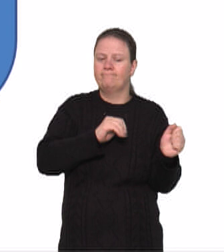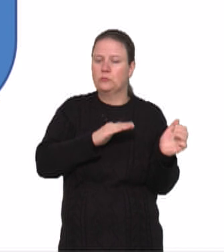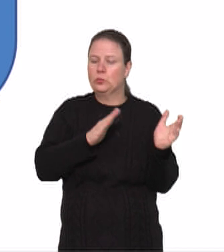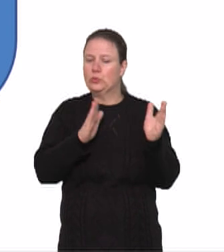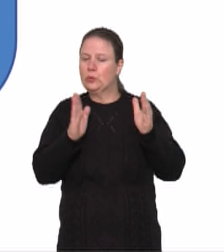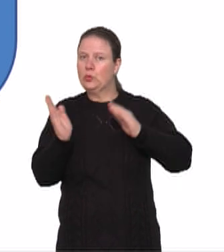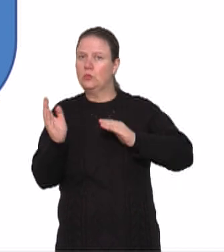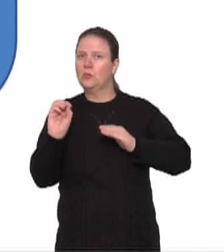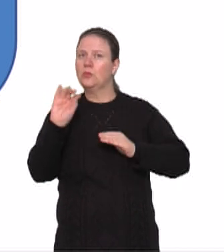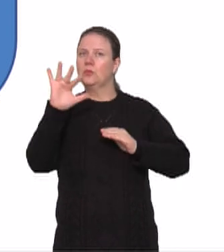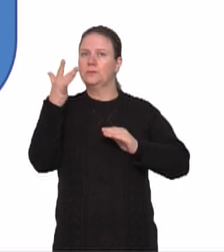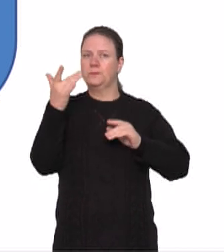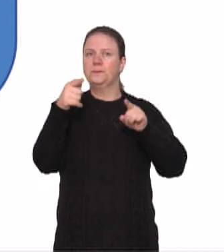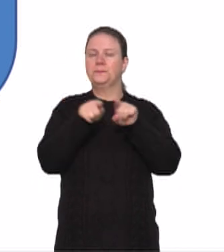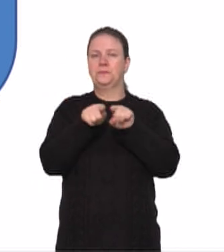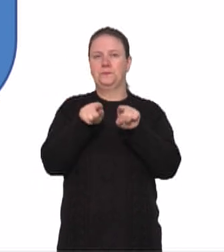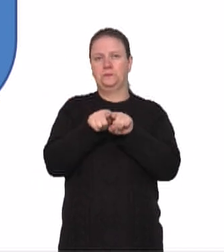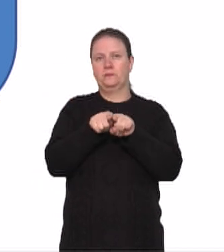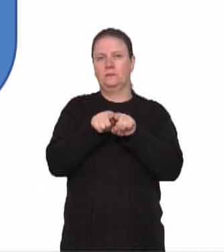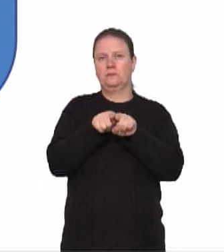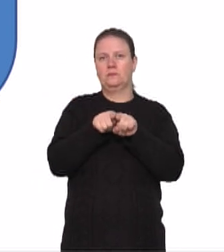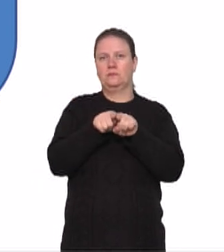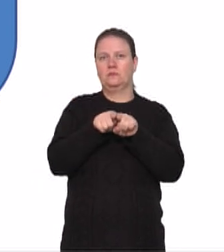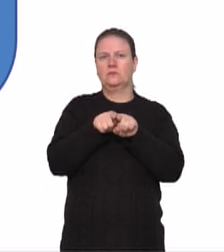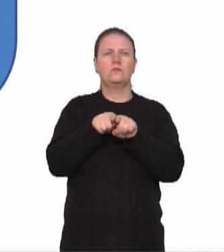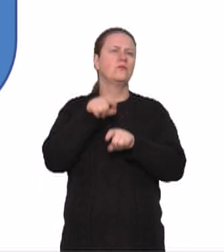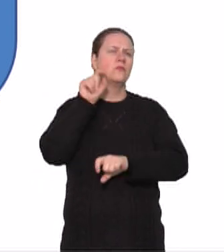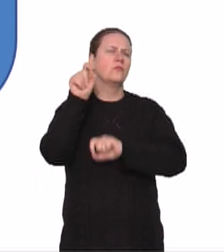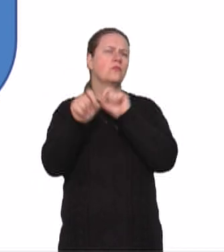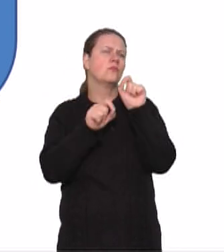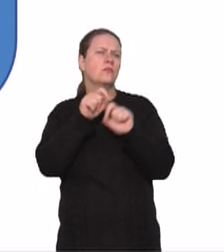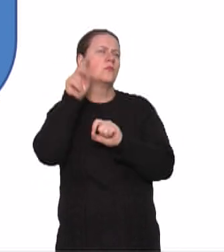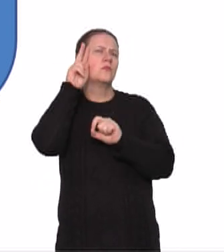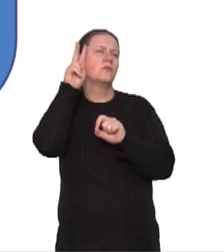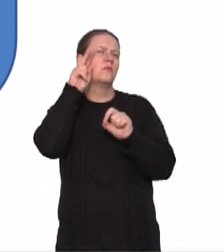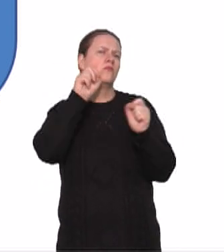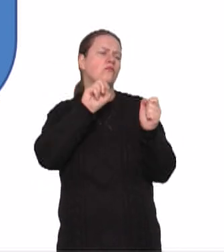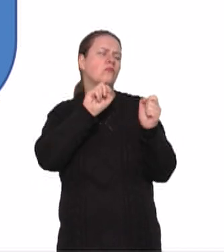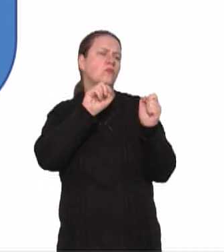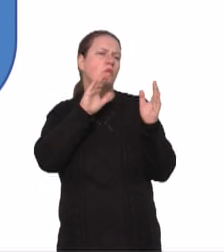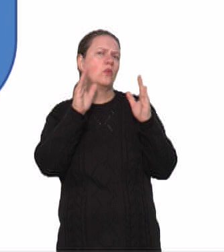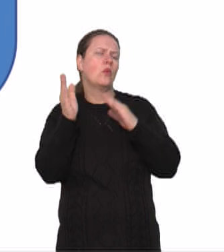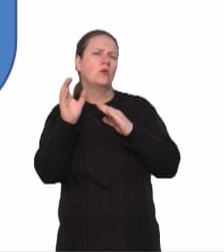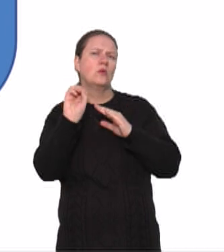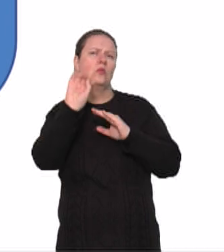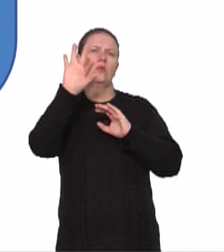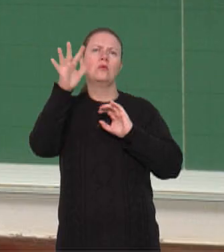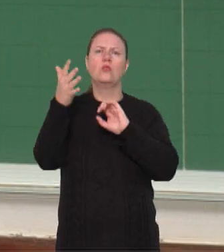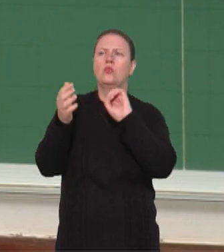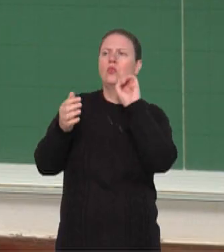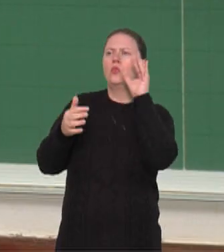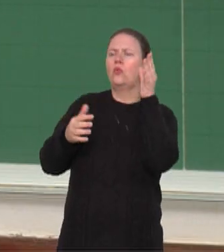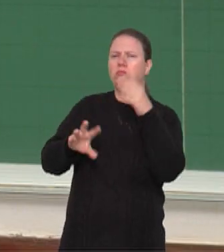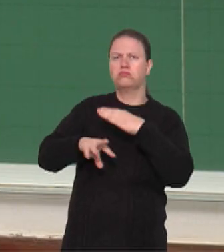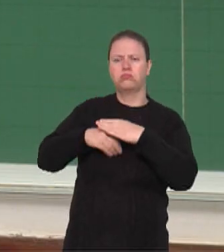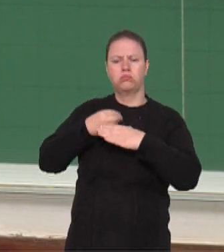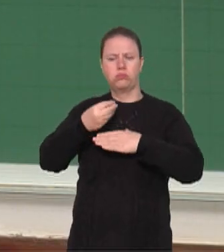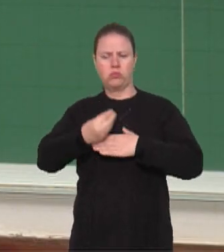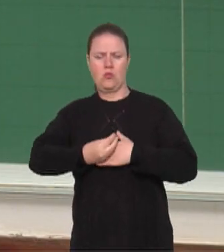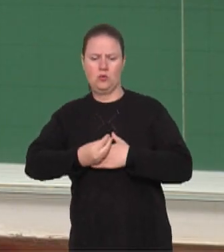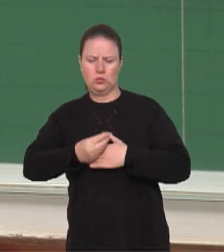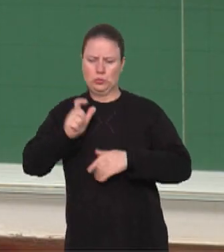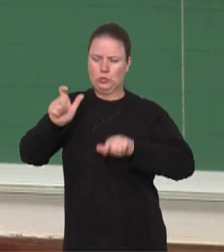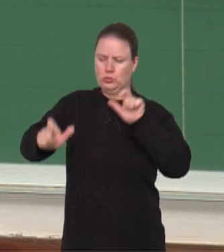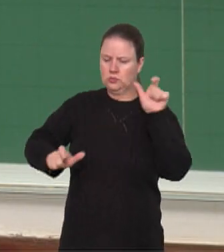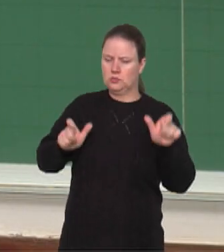temporal em que os fatos acontecem, o enredo, que se refere à sucessão de acontecimentos, né, as ações que vão acontecendo ali